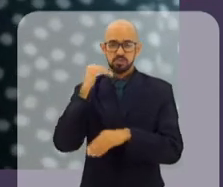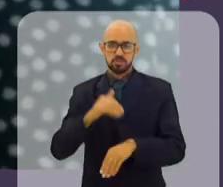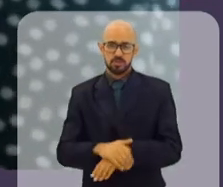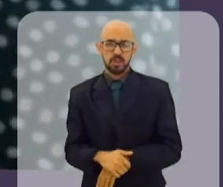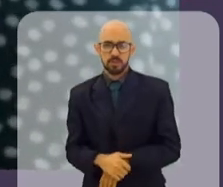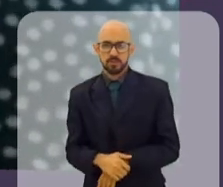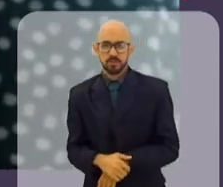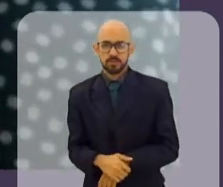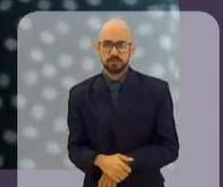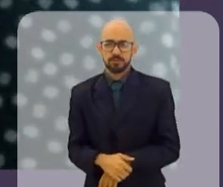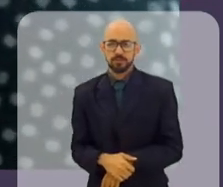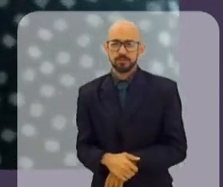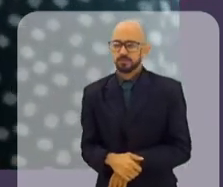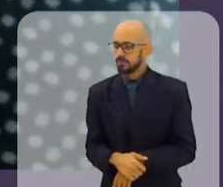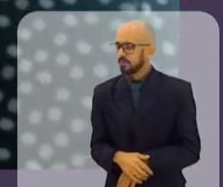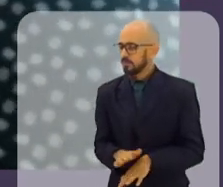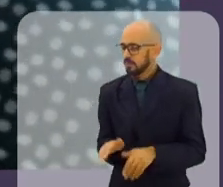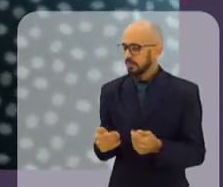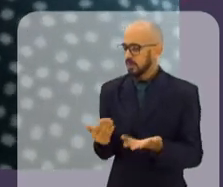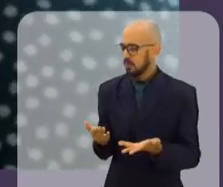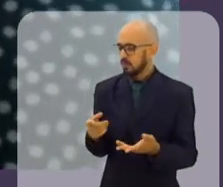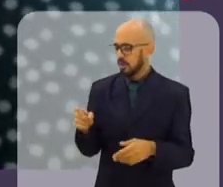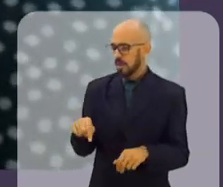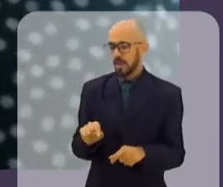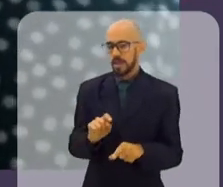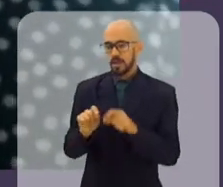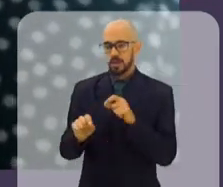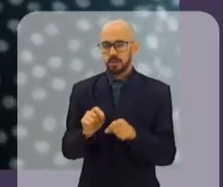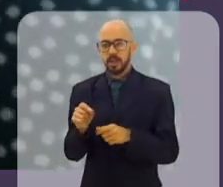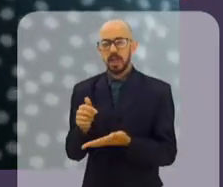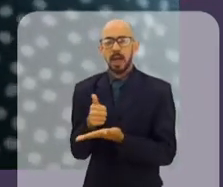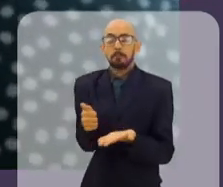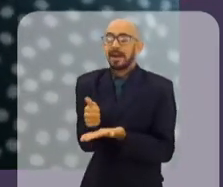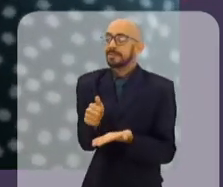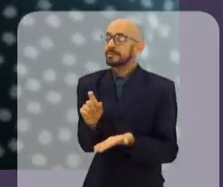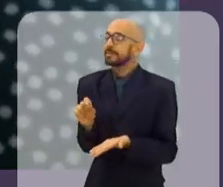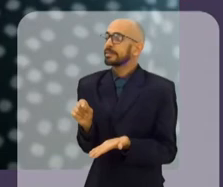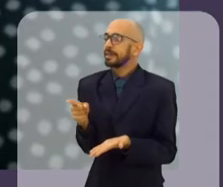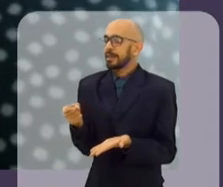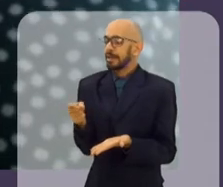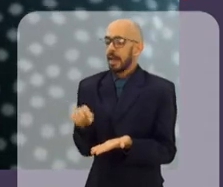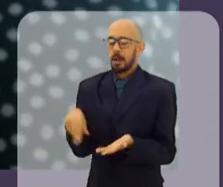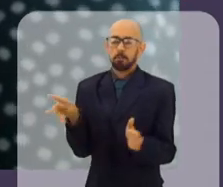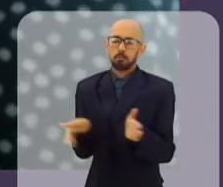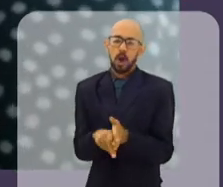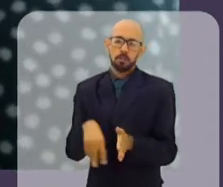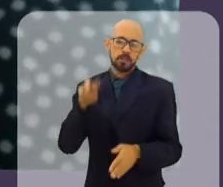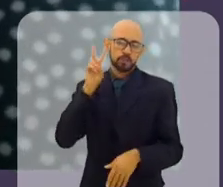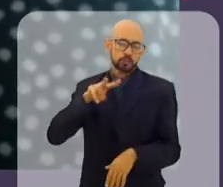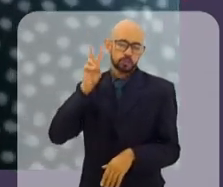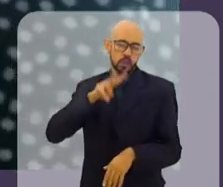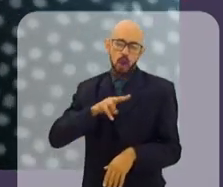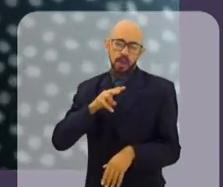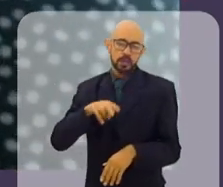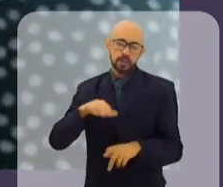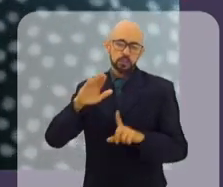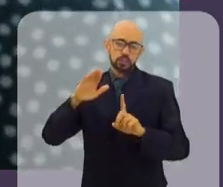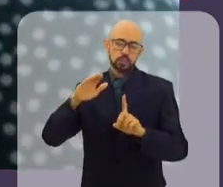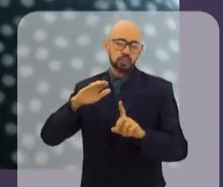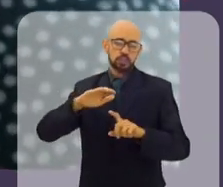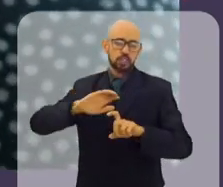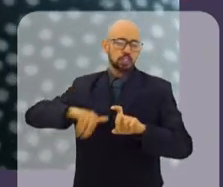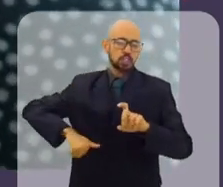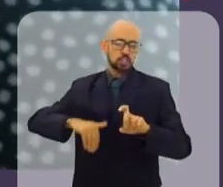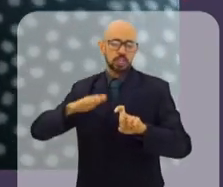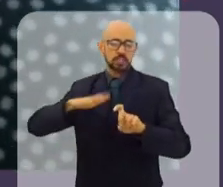que ele está falando? Entendeu? É com base em quê? A historiografia desmente o que ele está falando. Não precisa, né, a gente nem